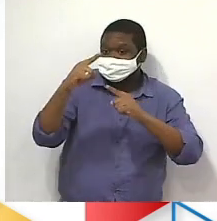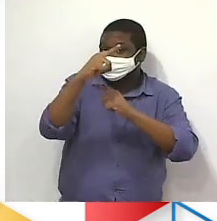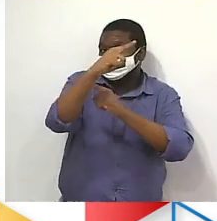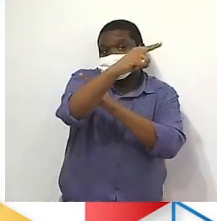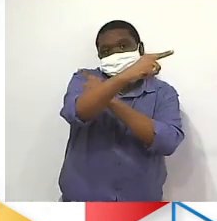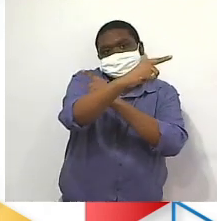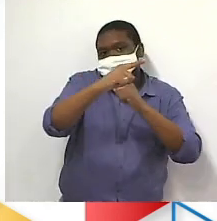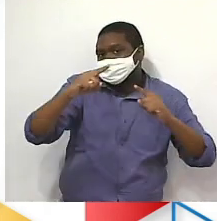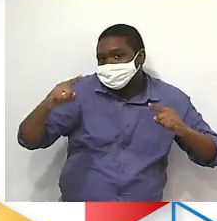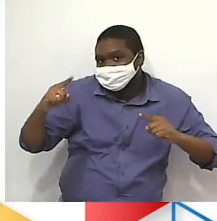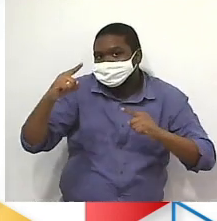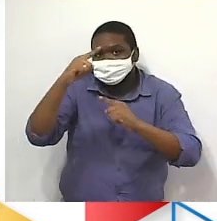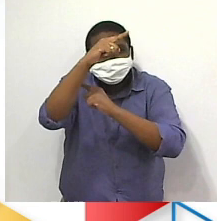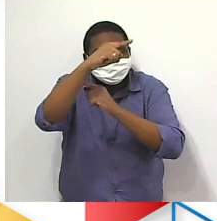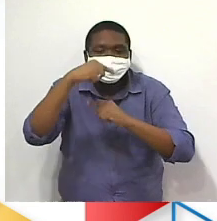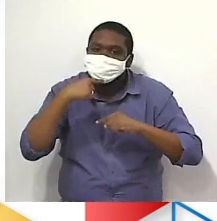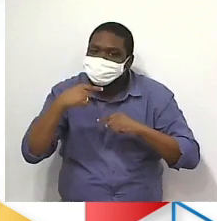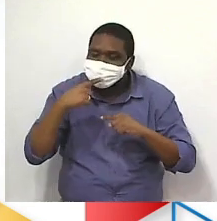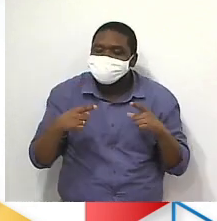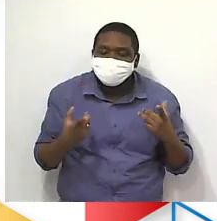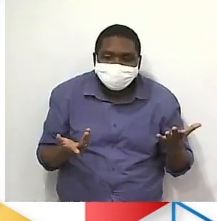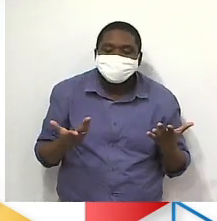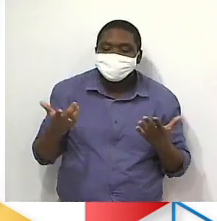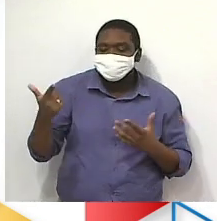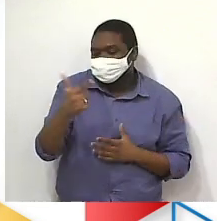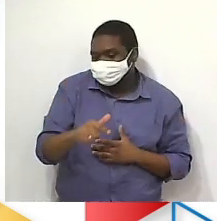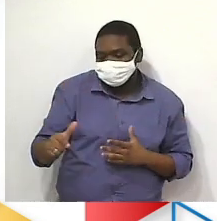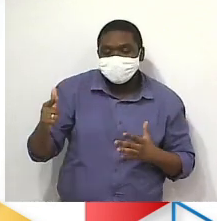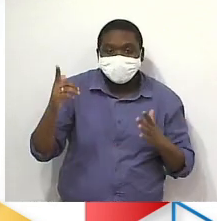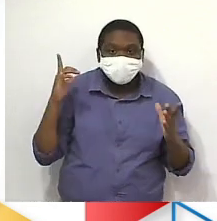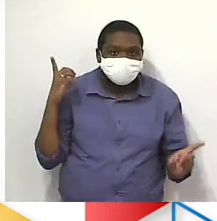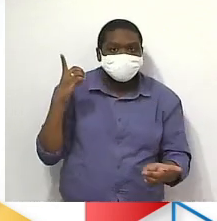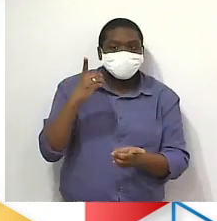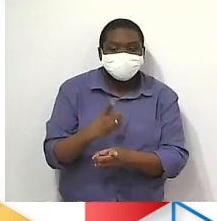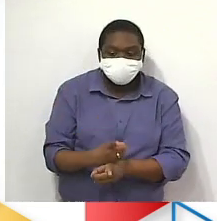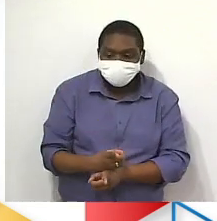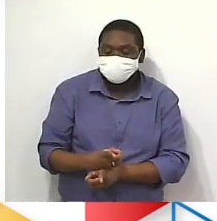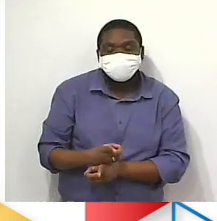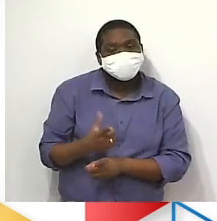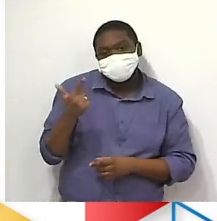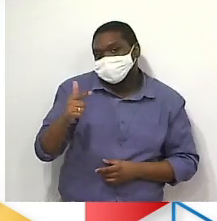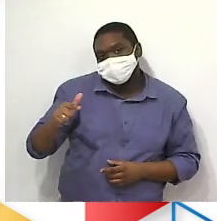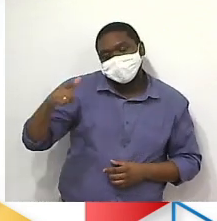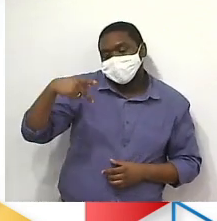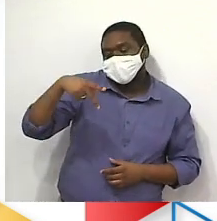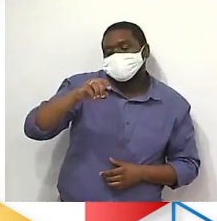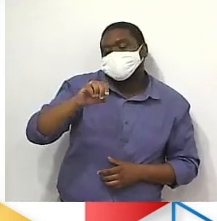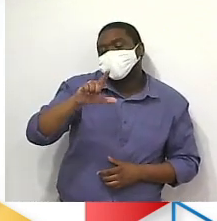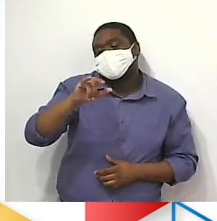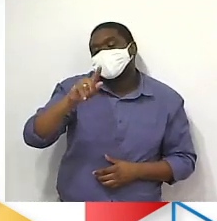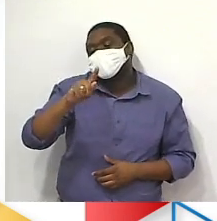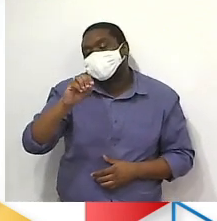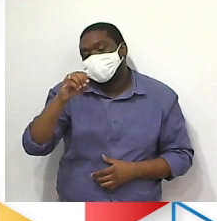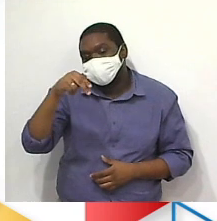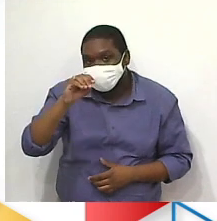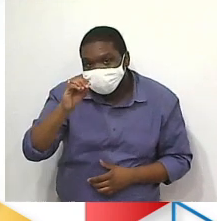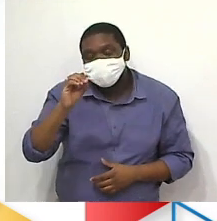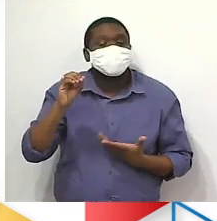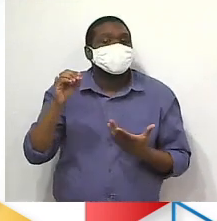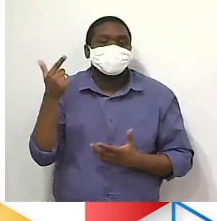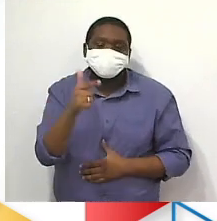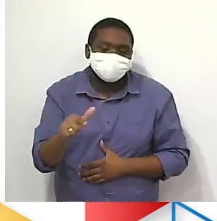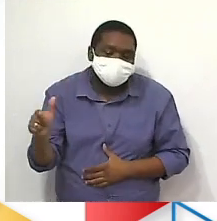eu não tenho essas semirretas que se encontram, não é um polígono. E se não é um polígono,